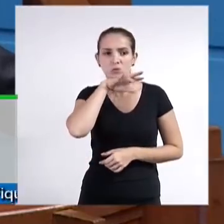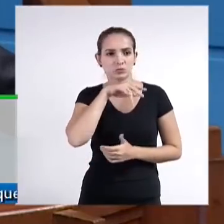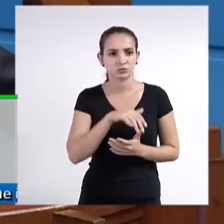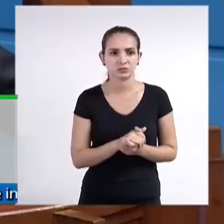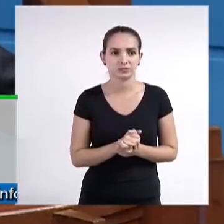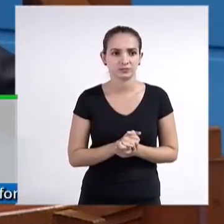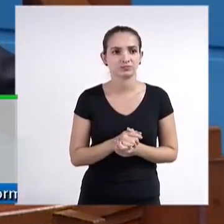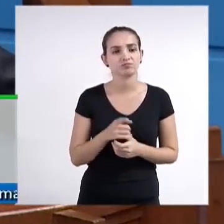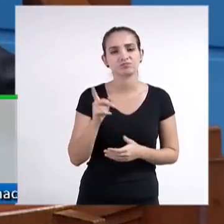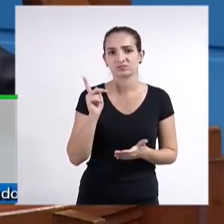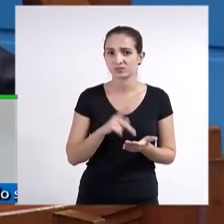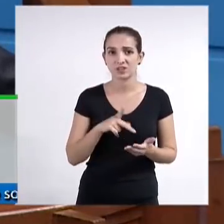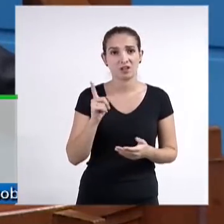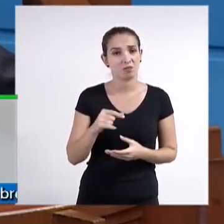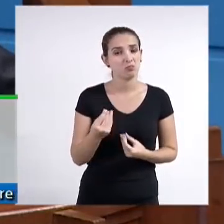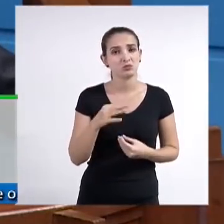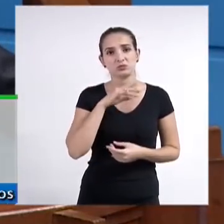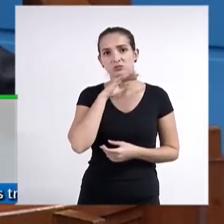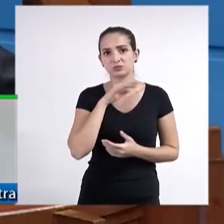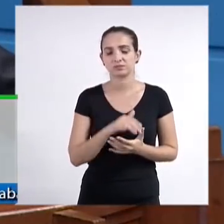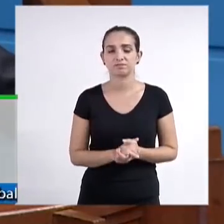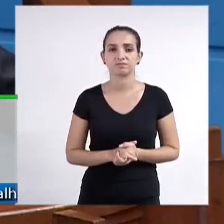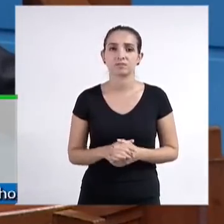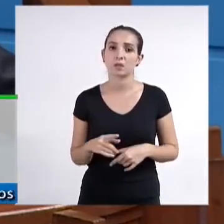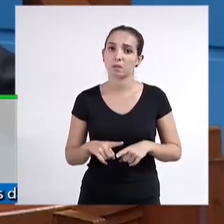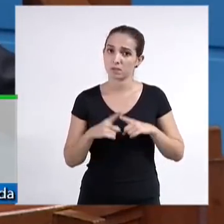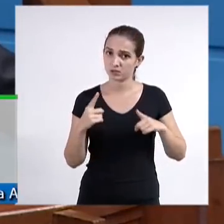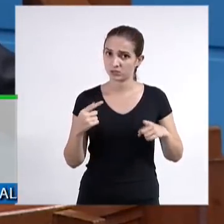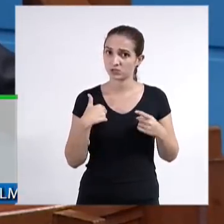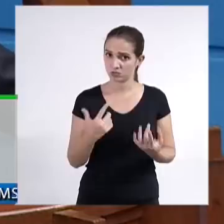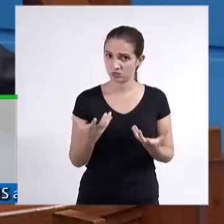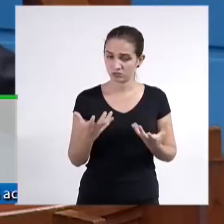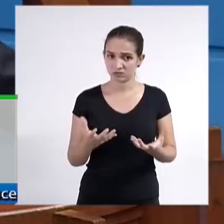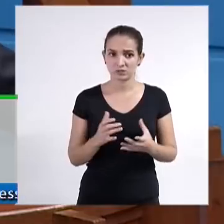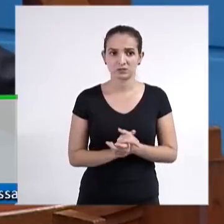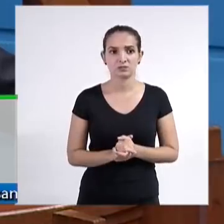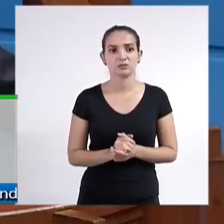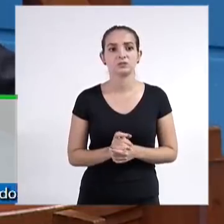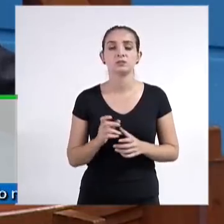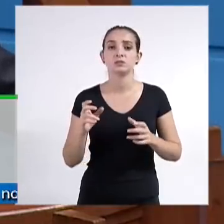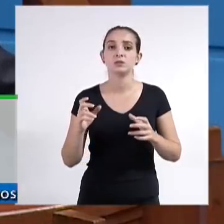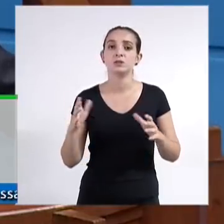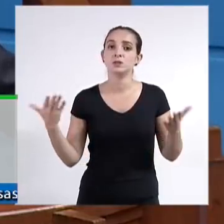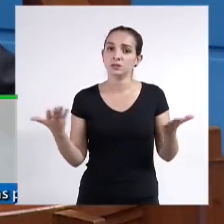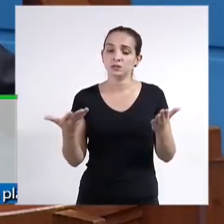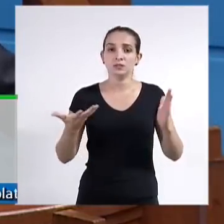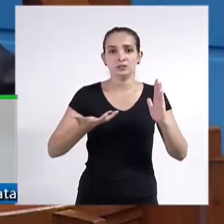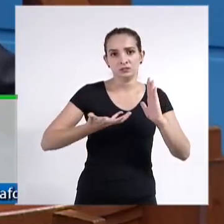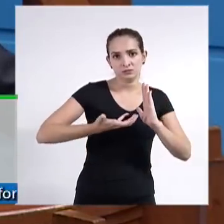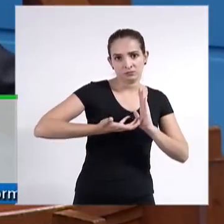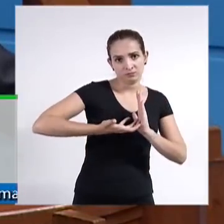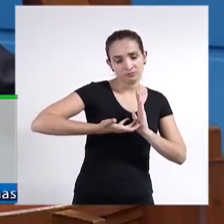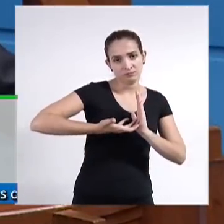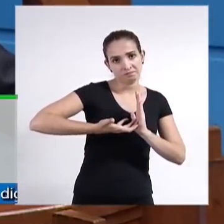a forma como está sendo encaminhada. Eu espero que a Câmara Federal